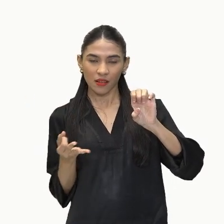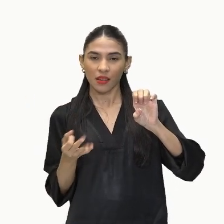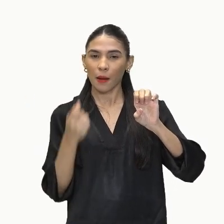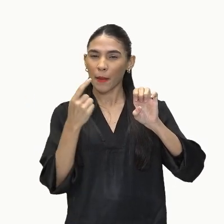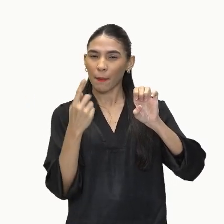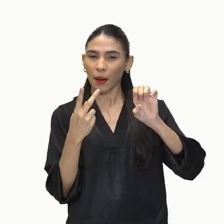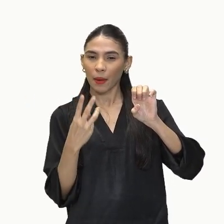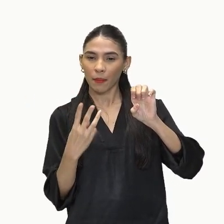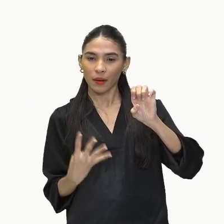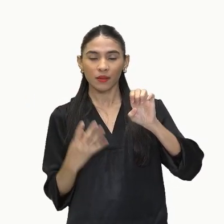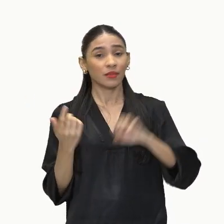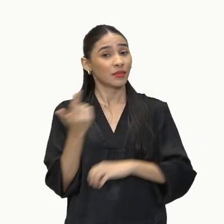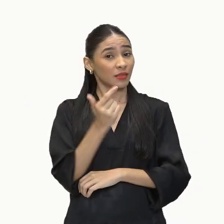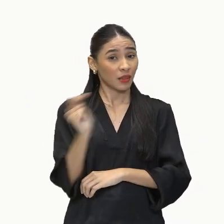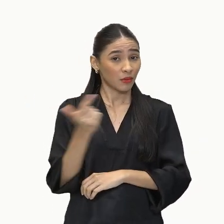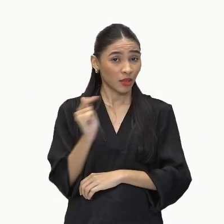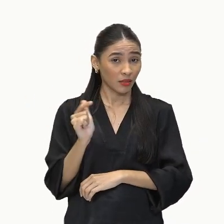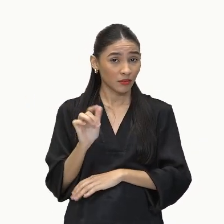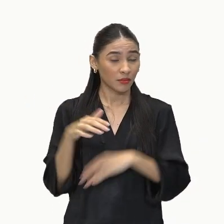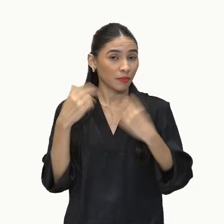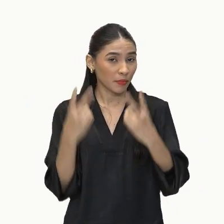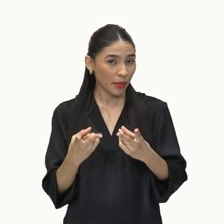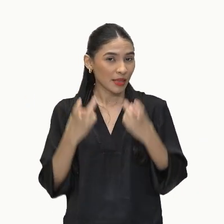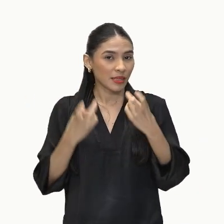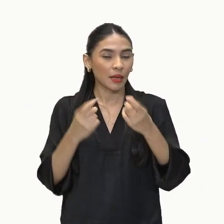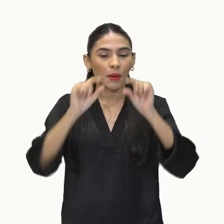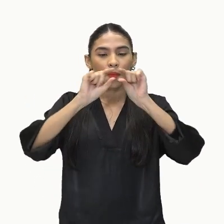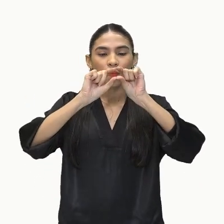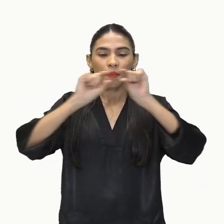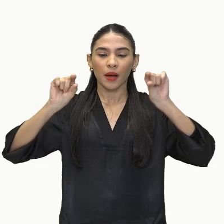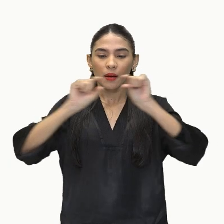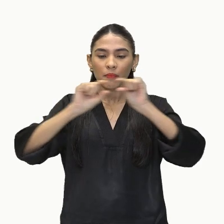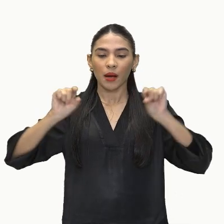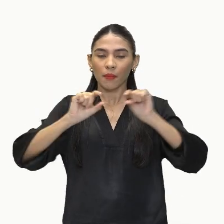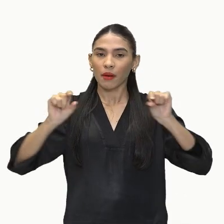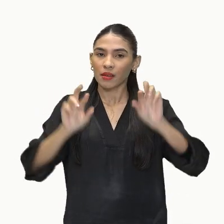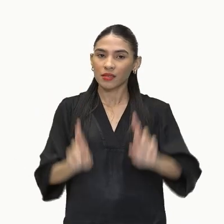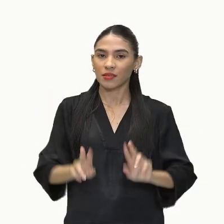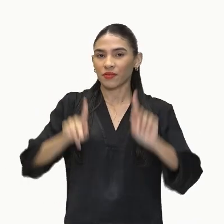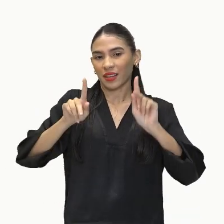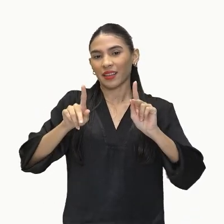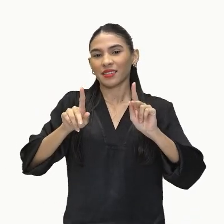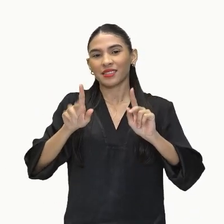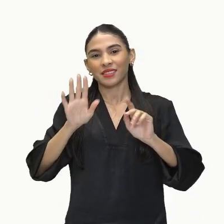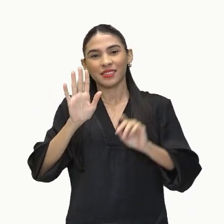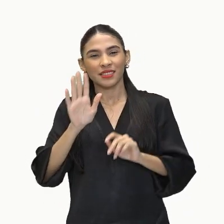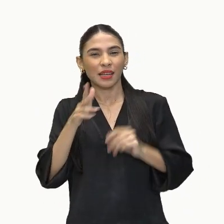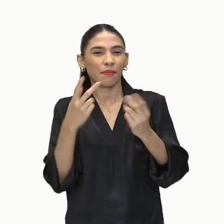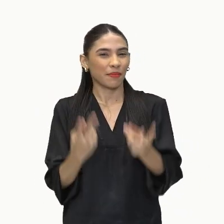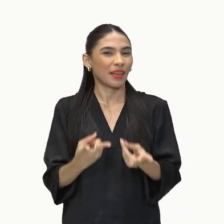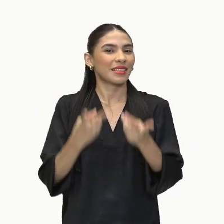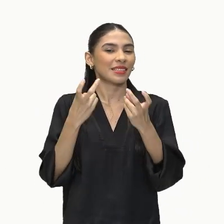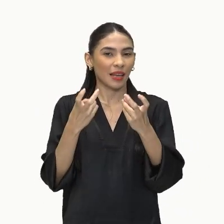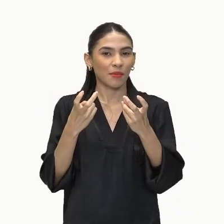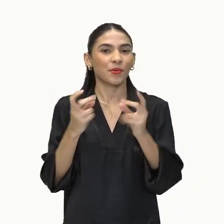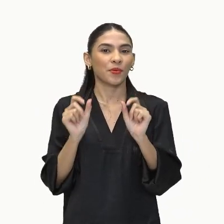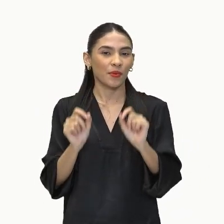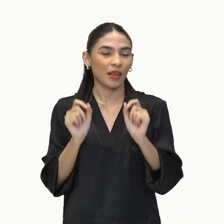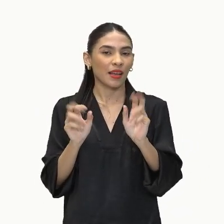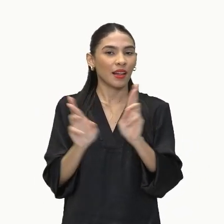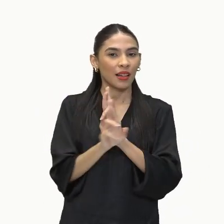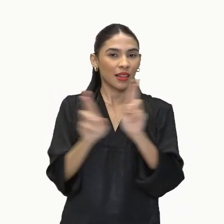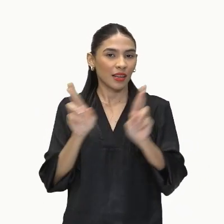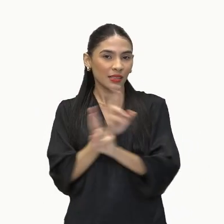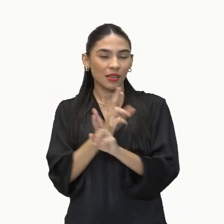sílabas poéticas. Observem que os versos são de tamanhos distintos, isso já mostra para a gente que essa